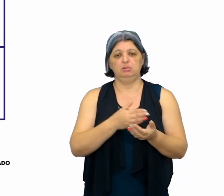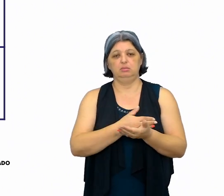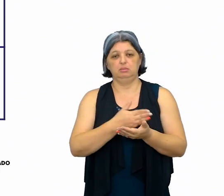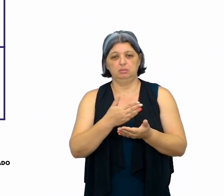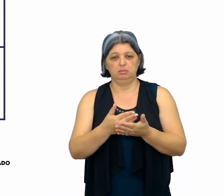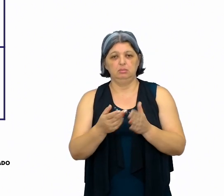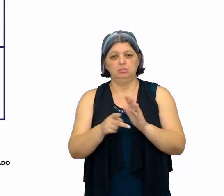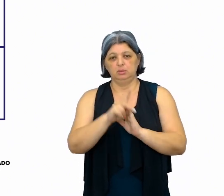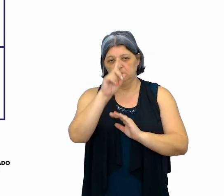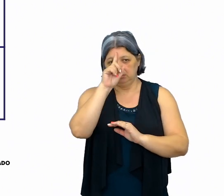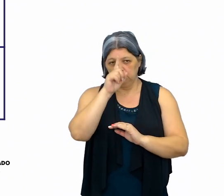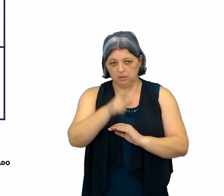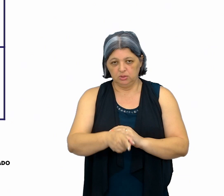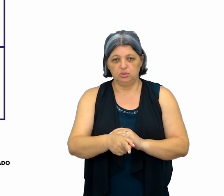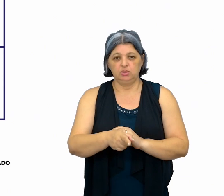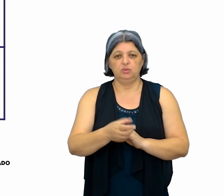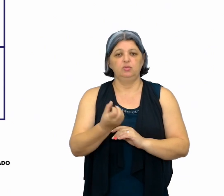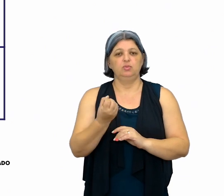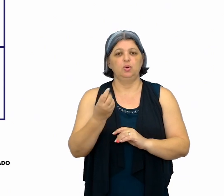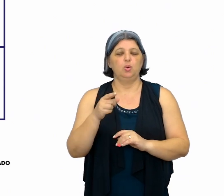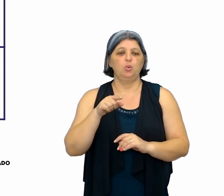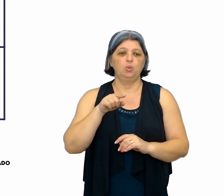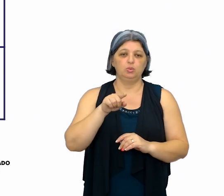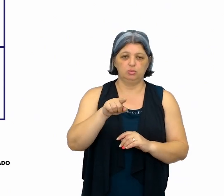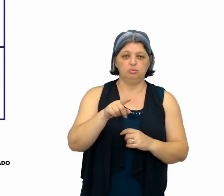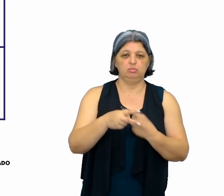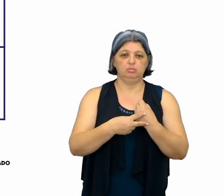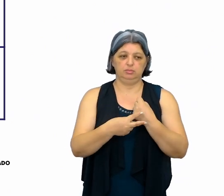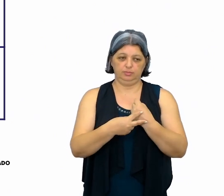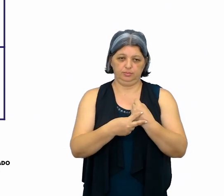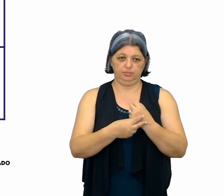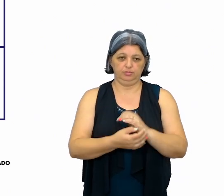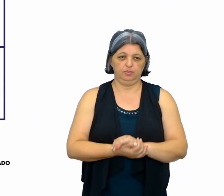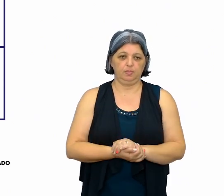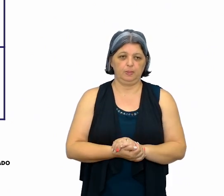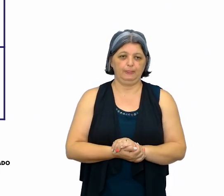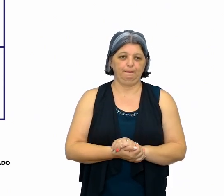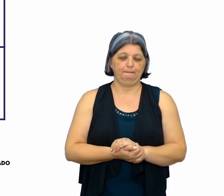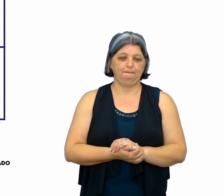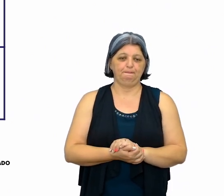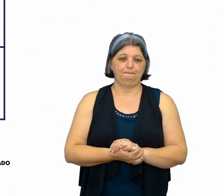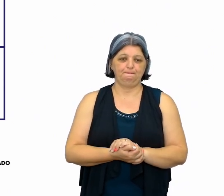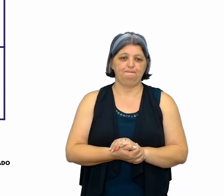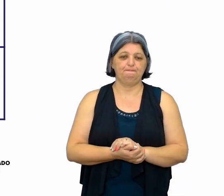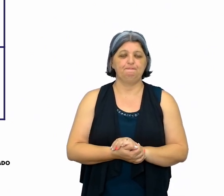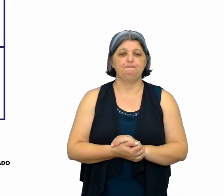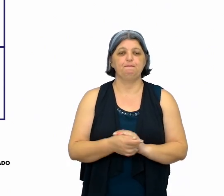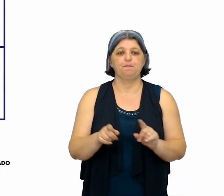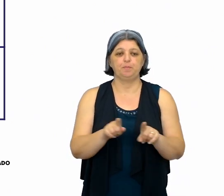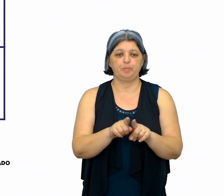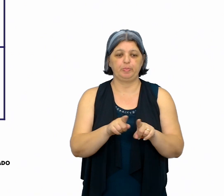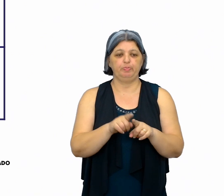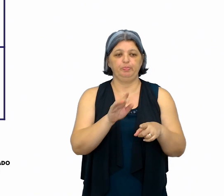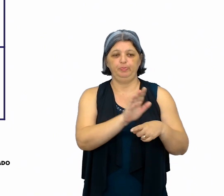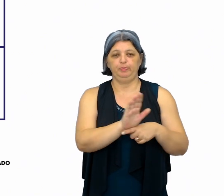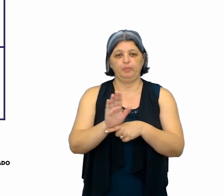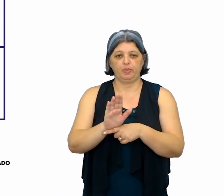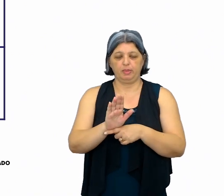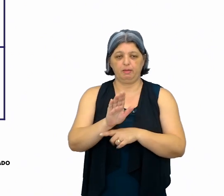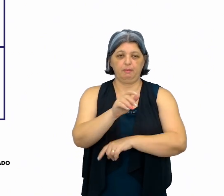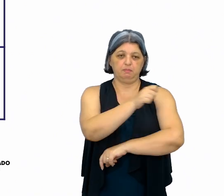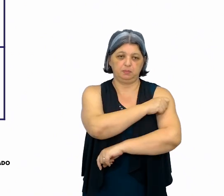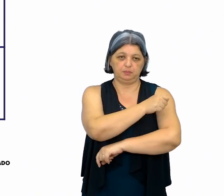no modo imperativo ou no modo indicativo, a fim de subsidiar os estudantes para a